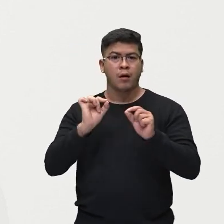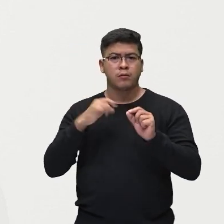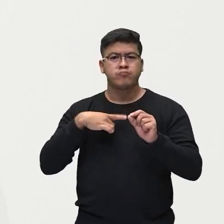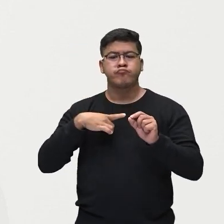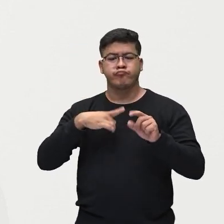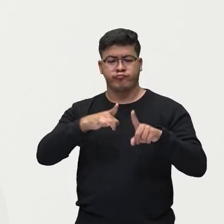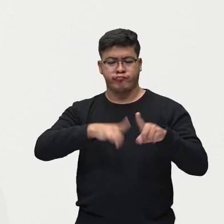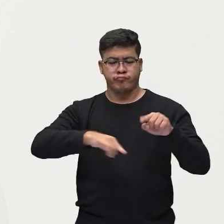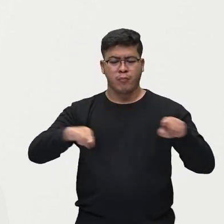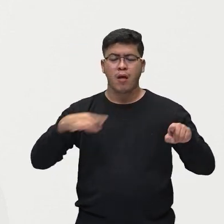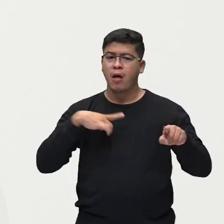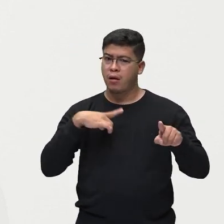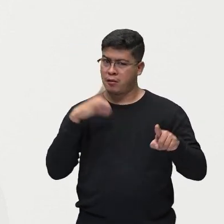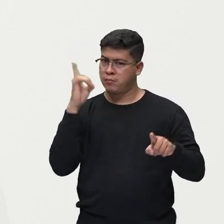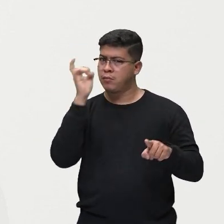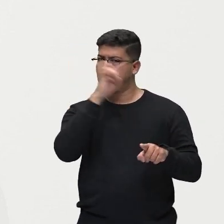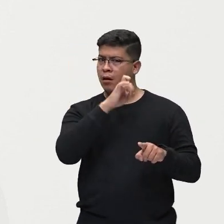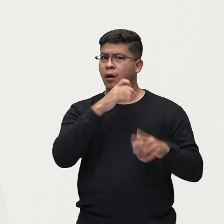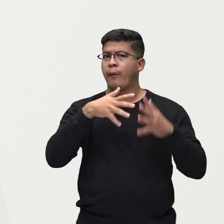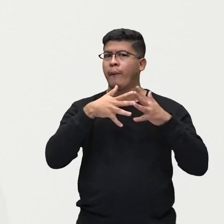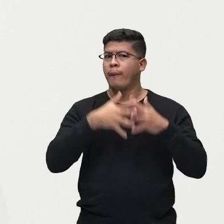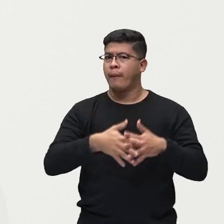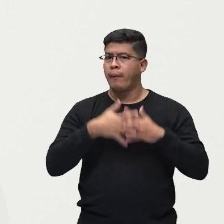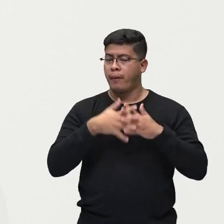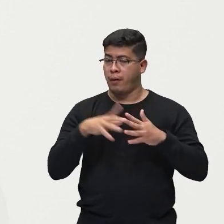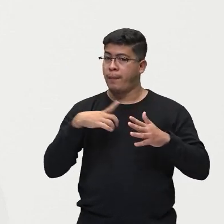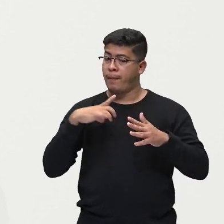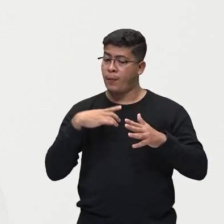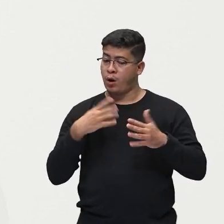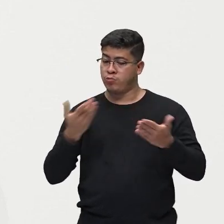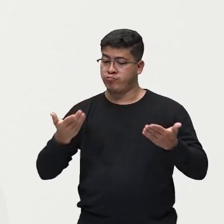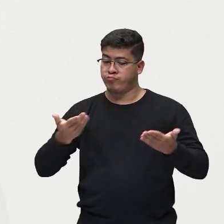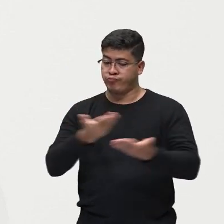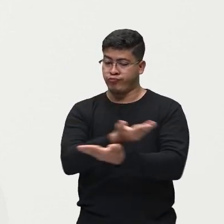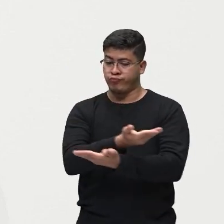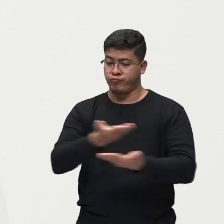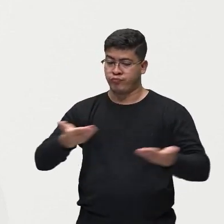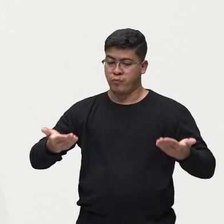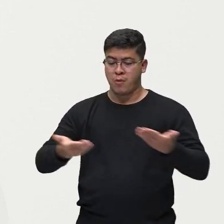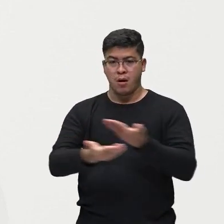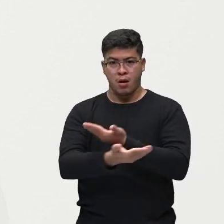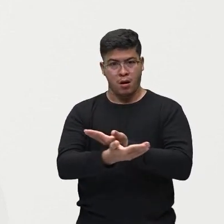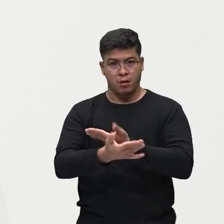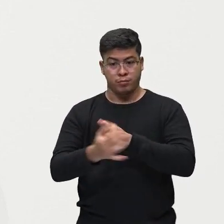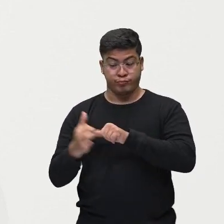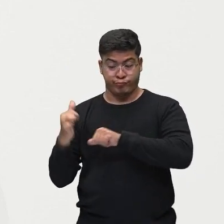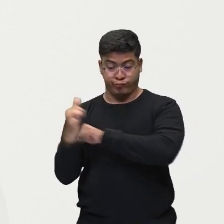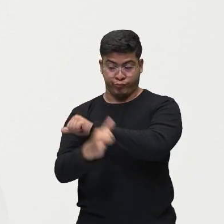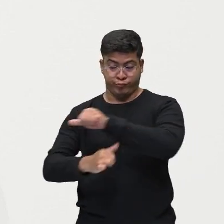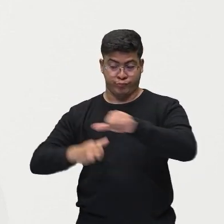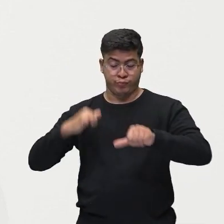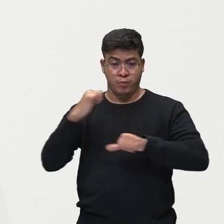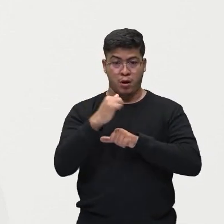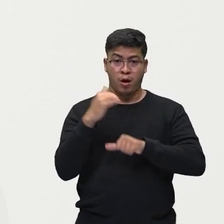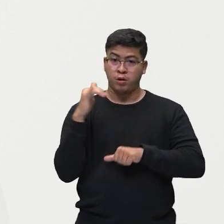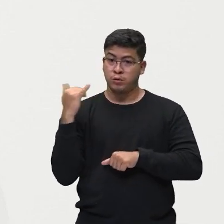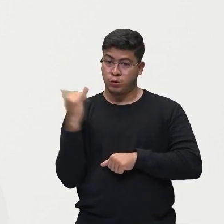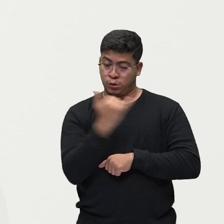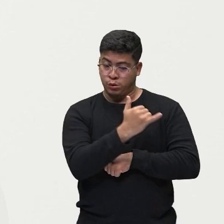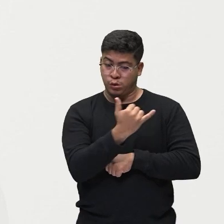complexos em que podem ocorrer trocas de calor, transformações de energia